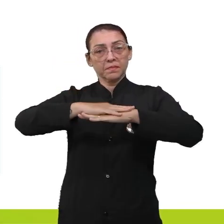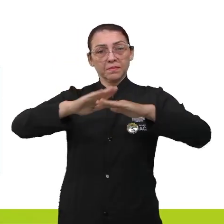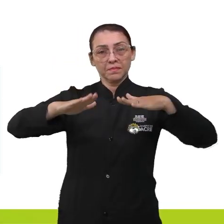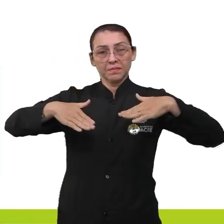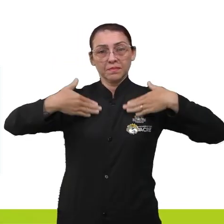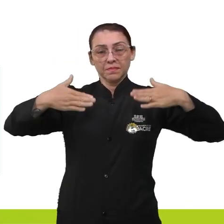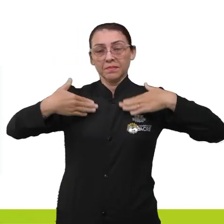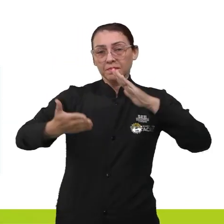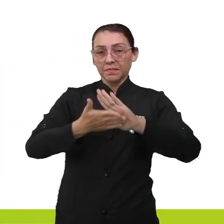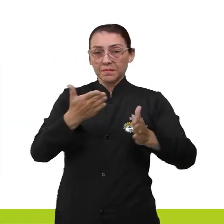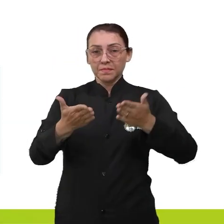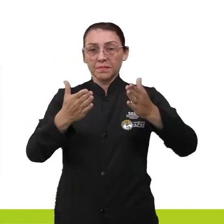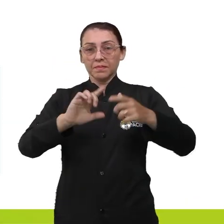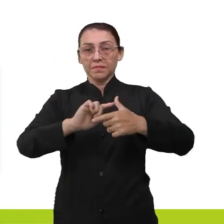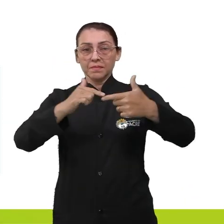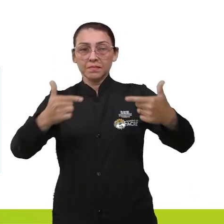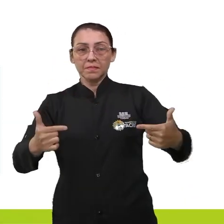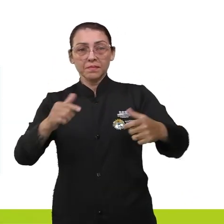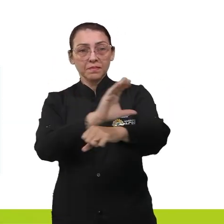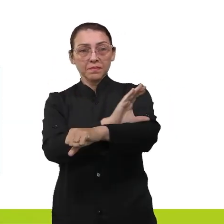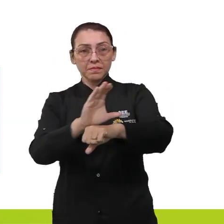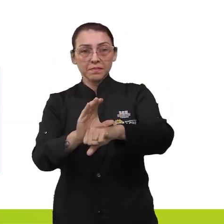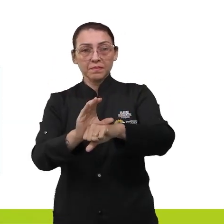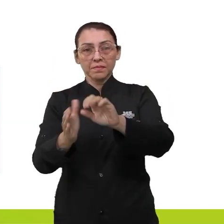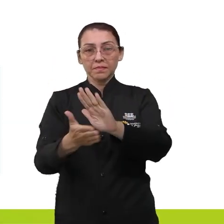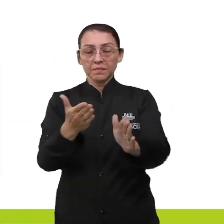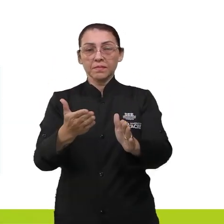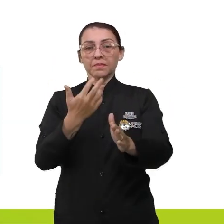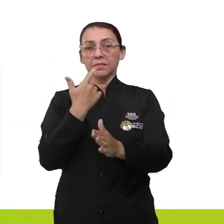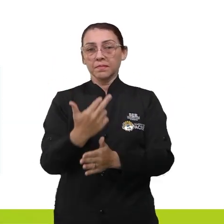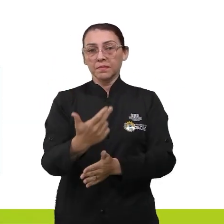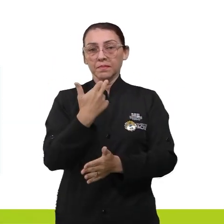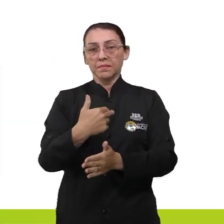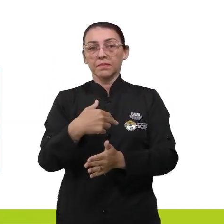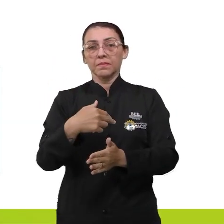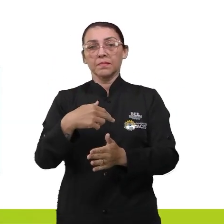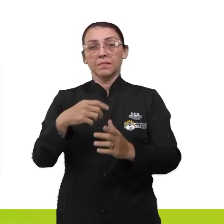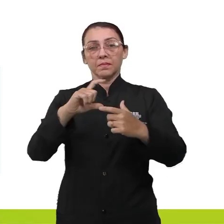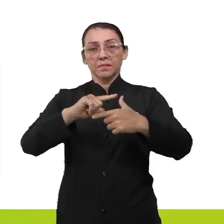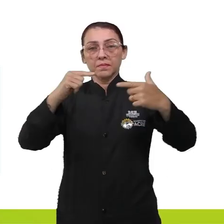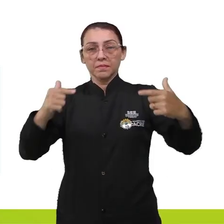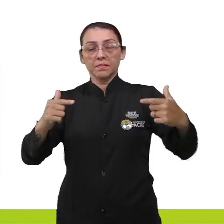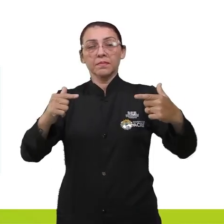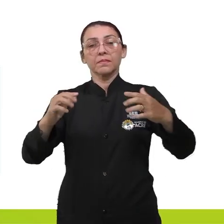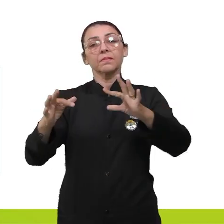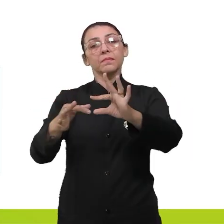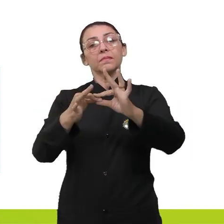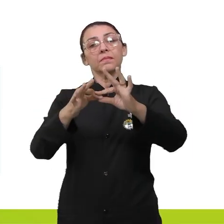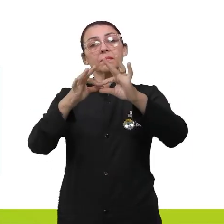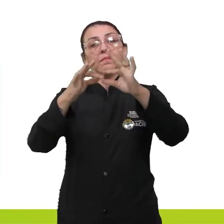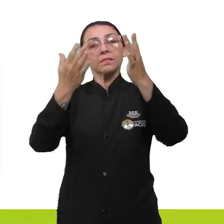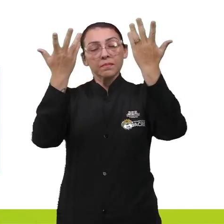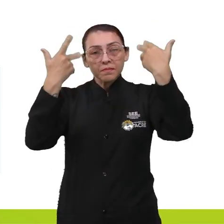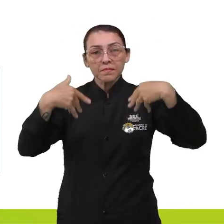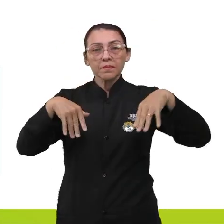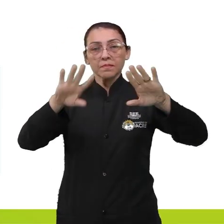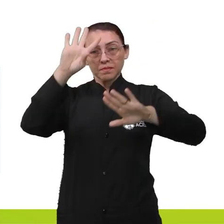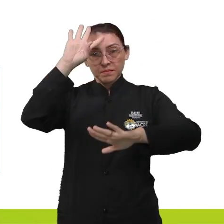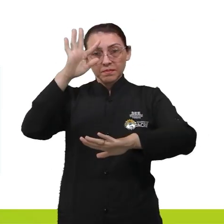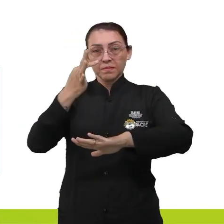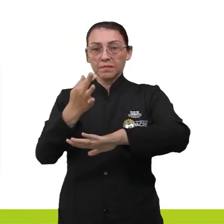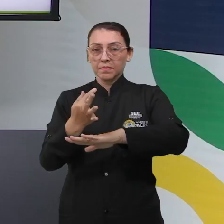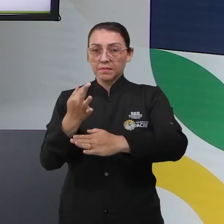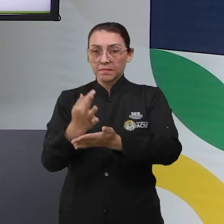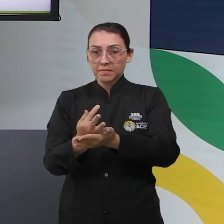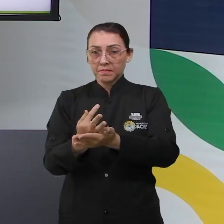alegria, maravilha, tradicional, cultura, magia, linguagem, tradicional, harmonia, natureza da fé. Eu não vou ler